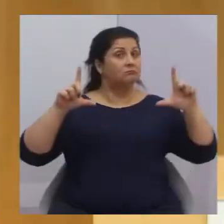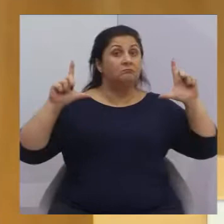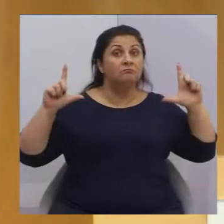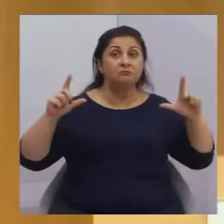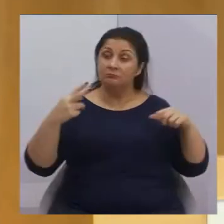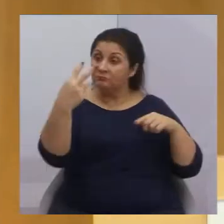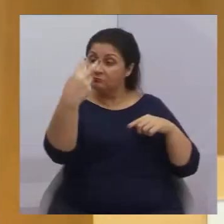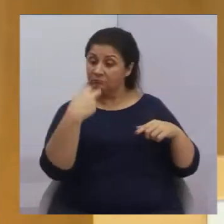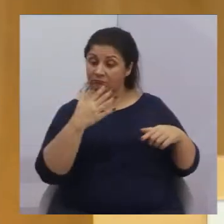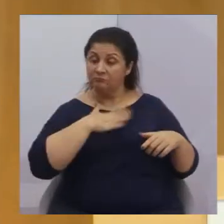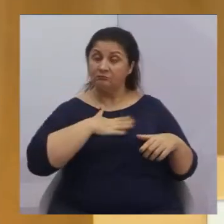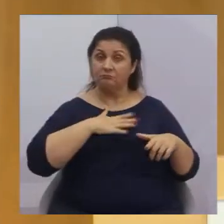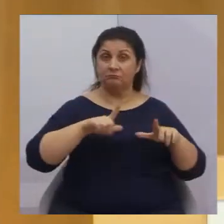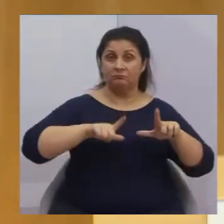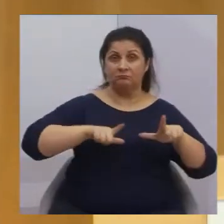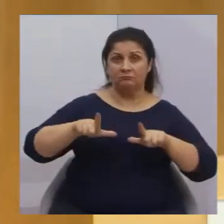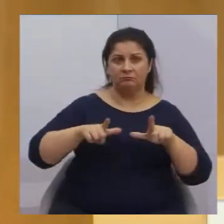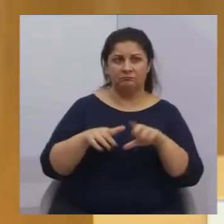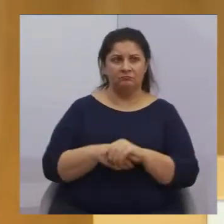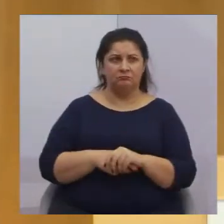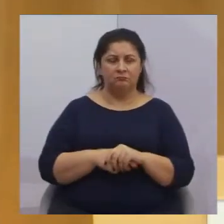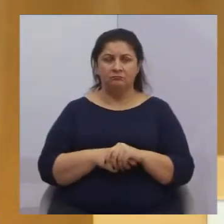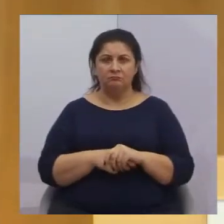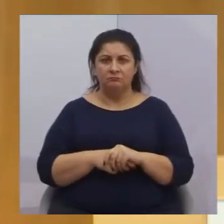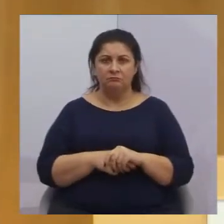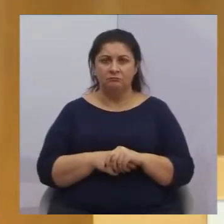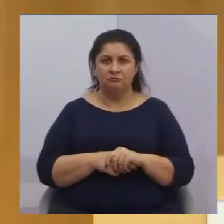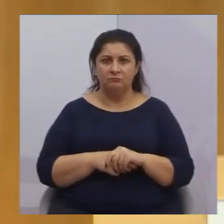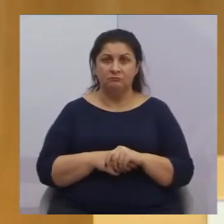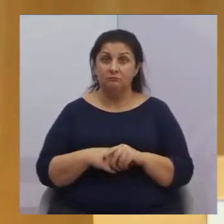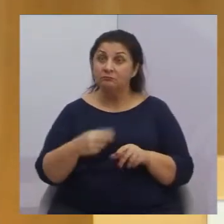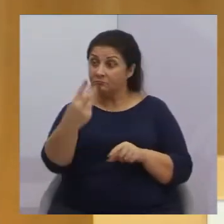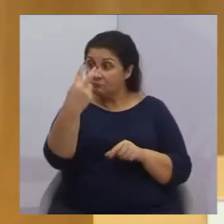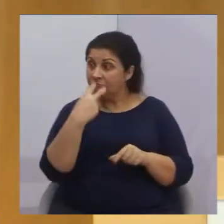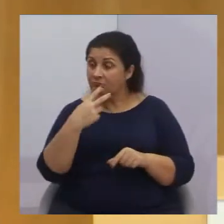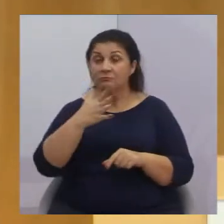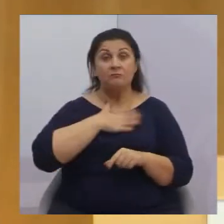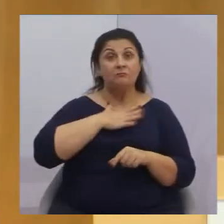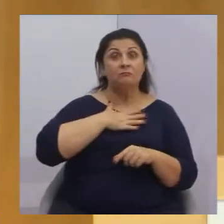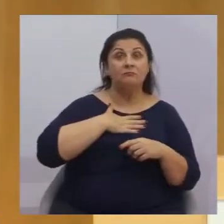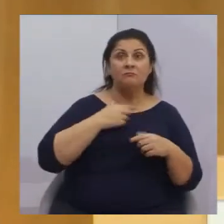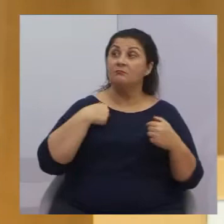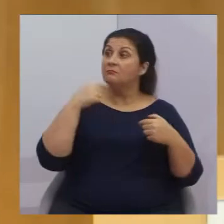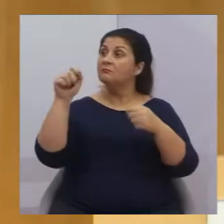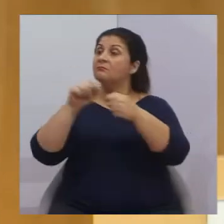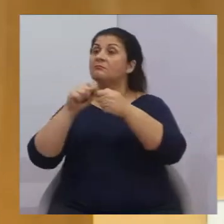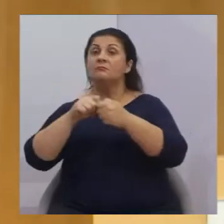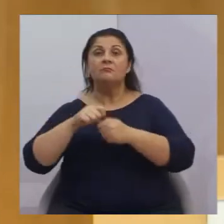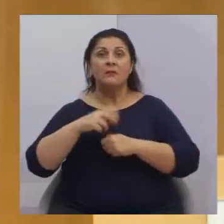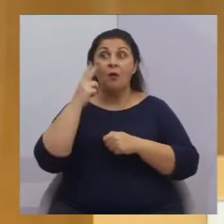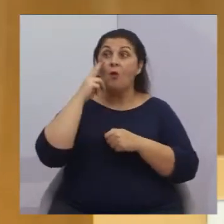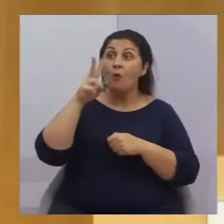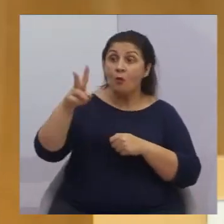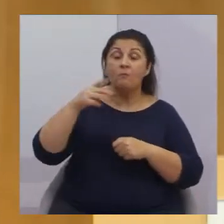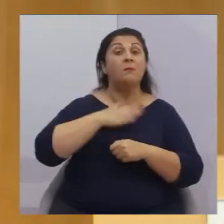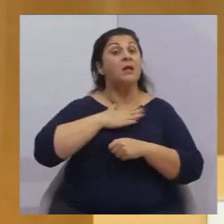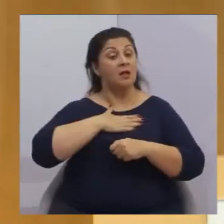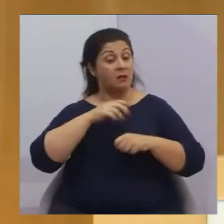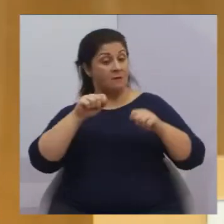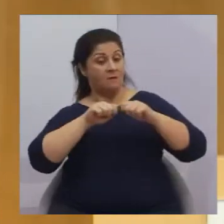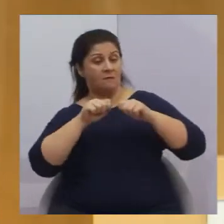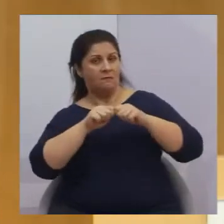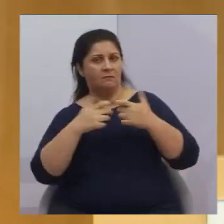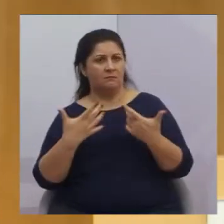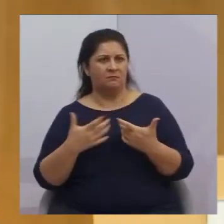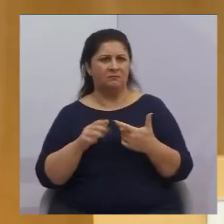olha aquele trabalho que eu fiz, poxa, olha, não esquece que eu fiz aquele trabalho, né? Ela começa a dar uns sinais